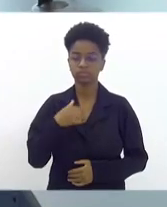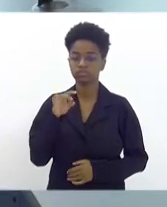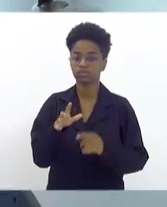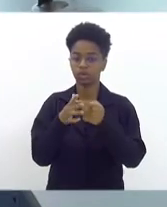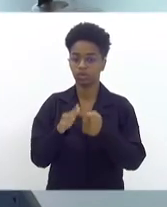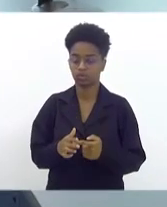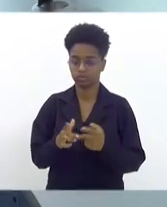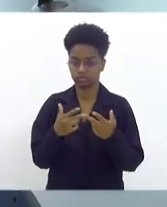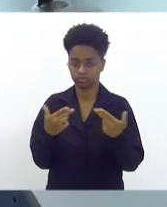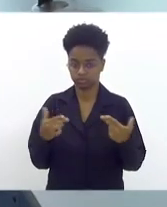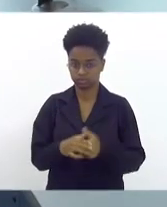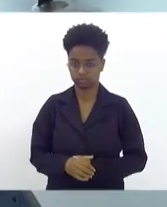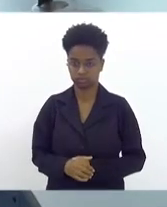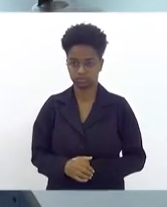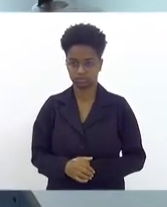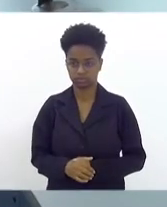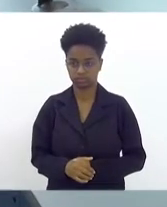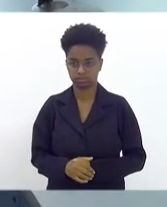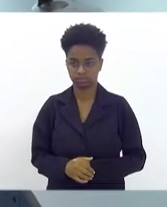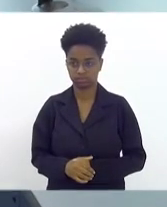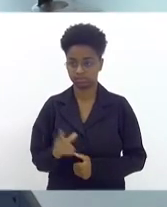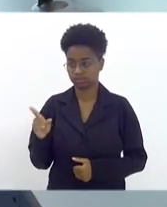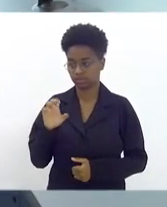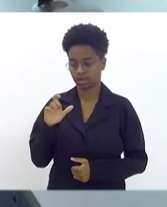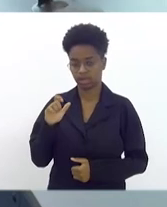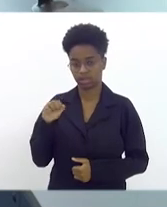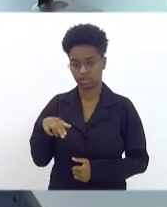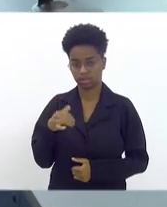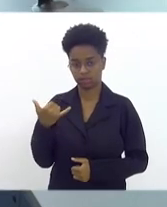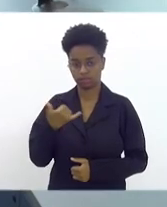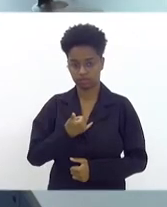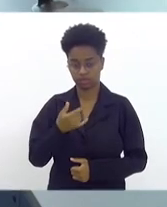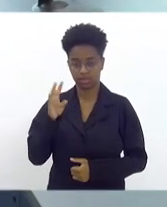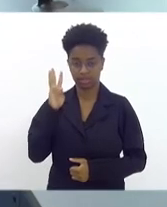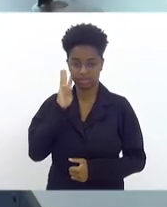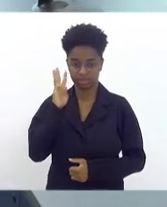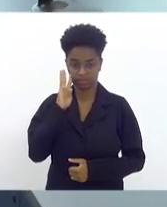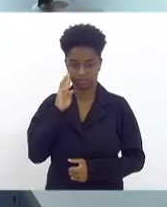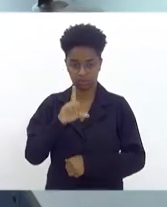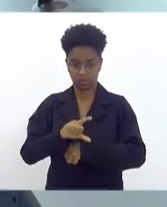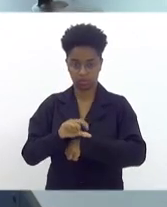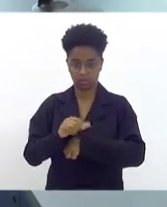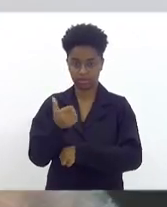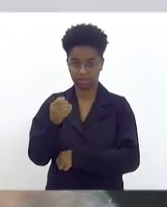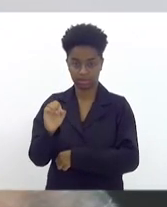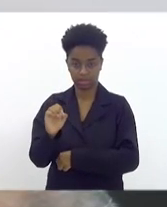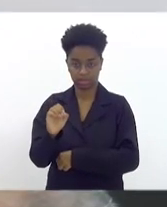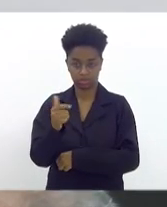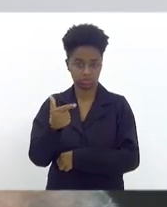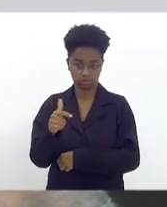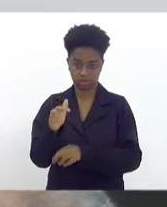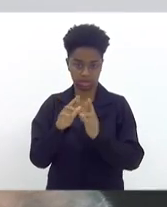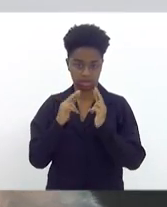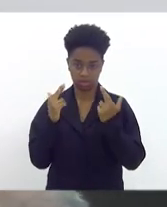aqui. A Ellen está me falando aqui que terça-feira, às 10 horas, não foi chamada a